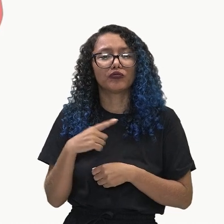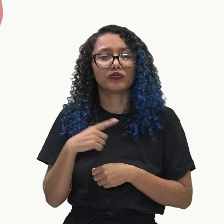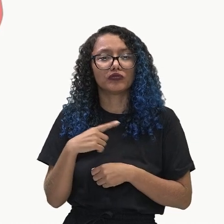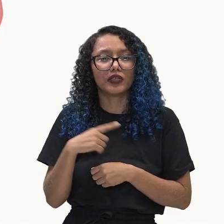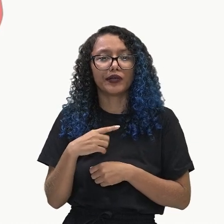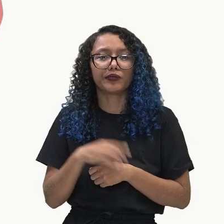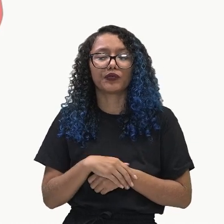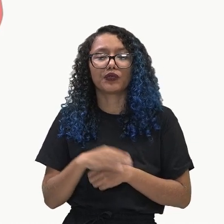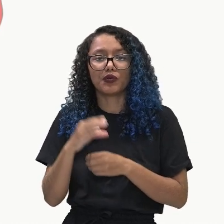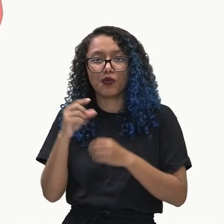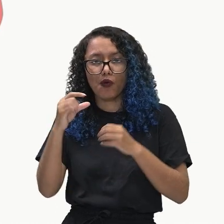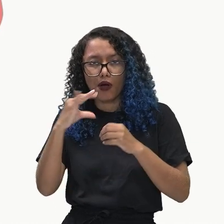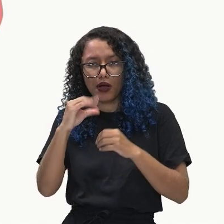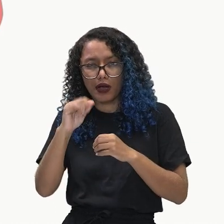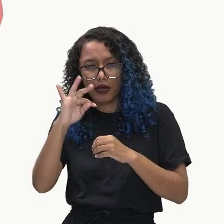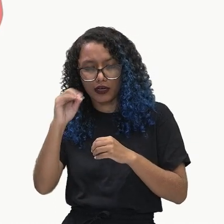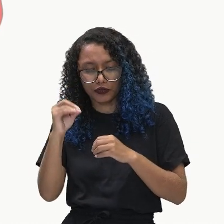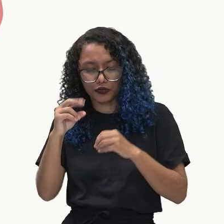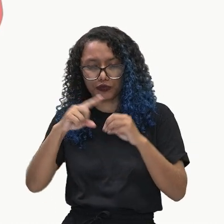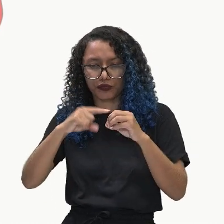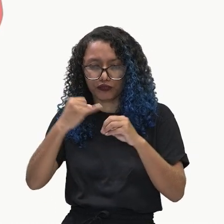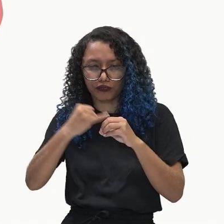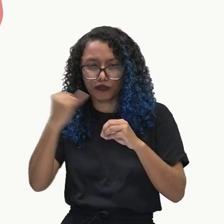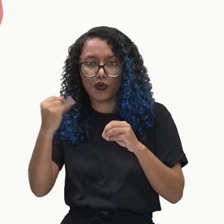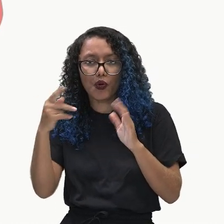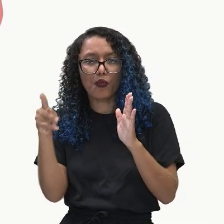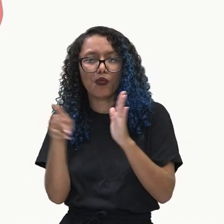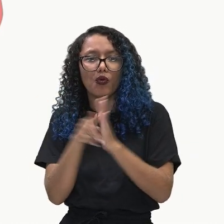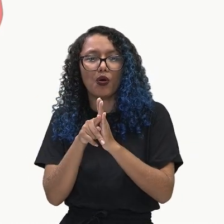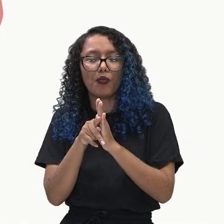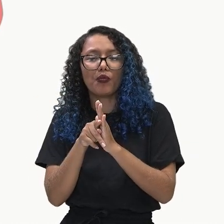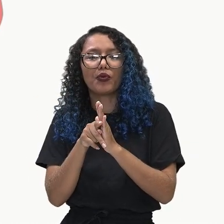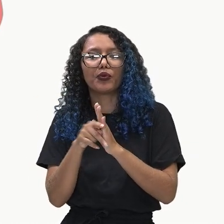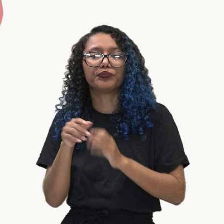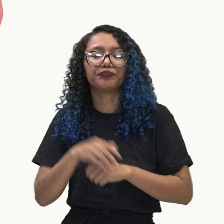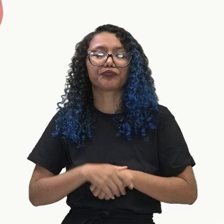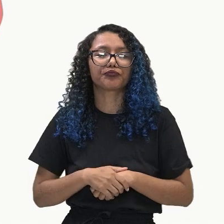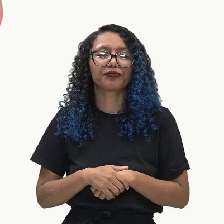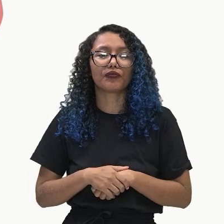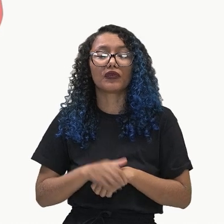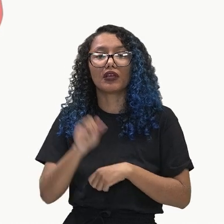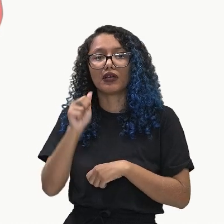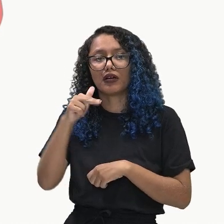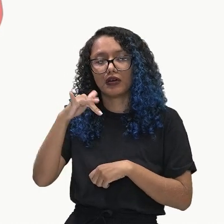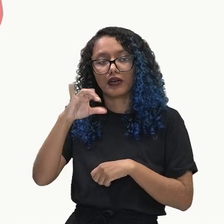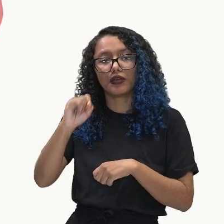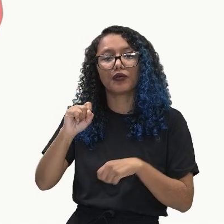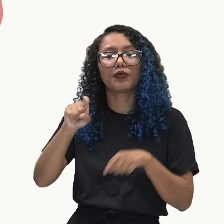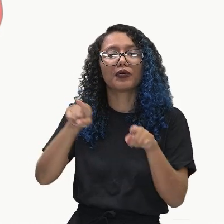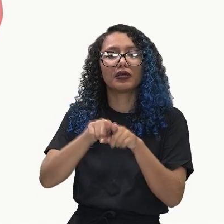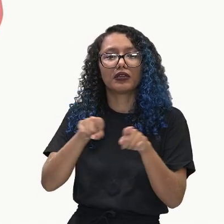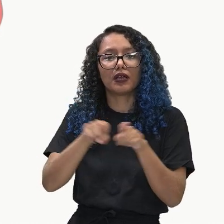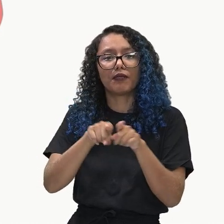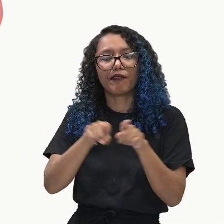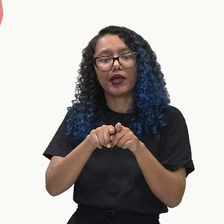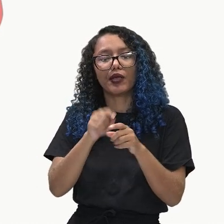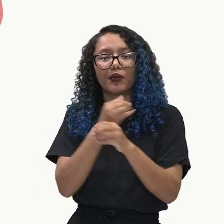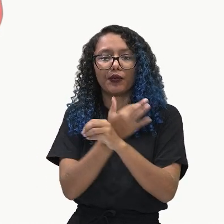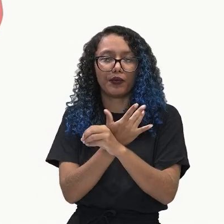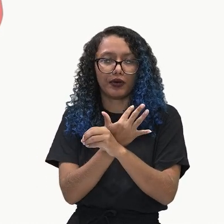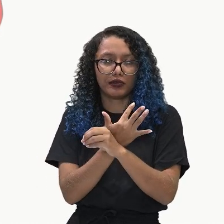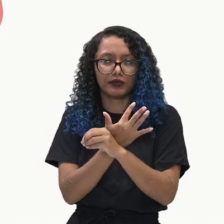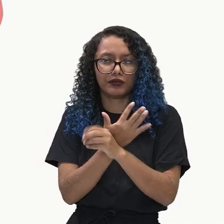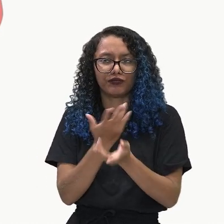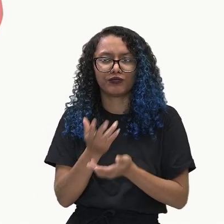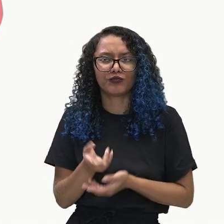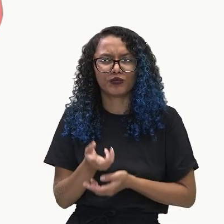ânion, que vem de um ácido. Viram aí? Conseguiram acompanhar,